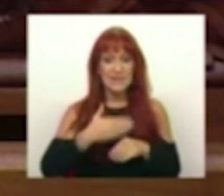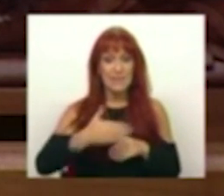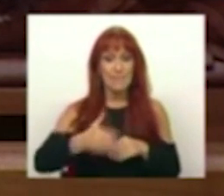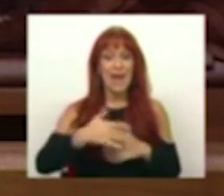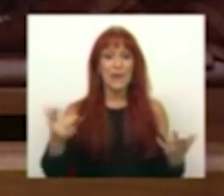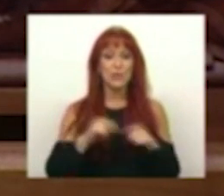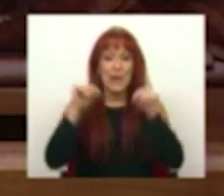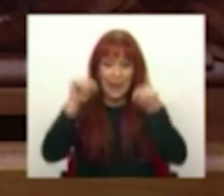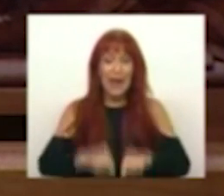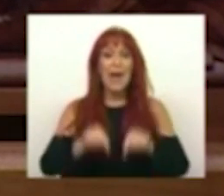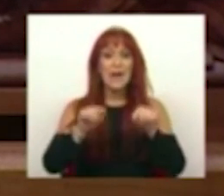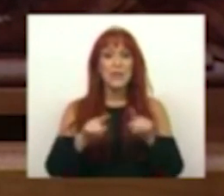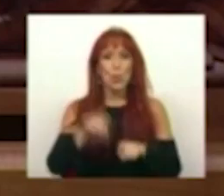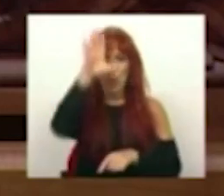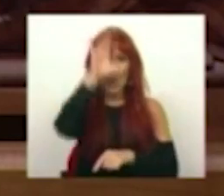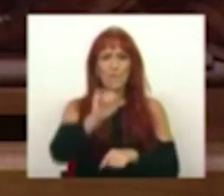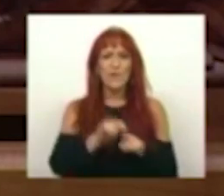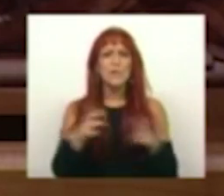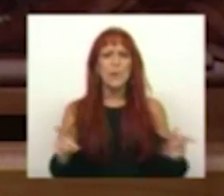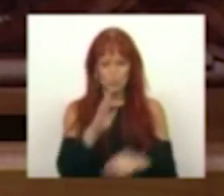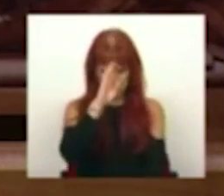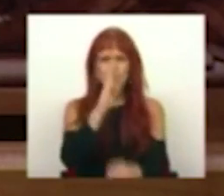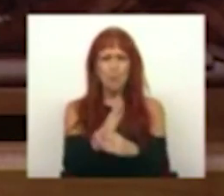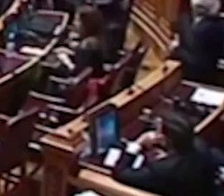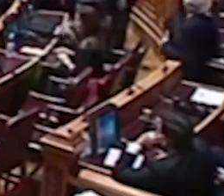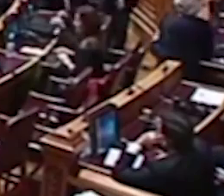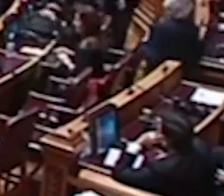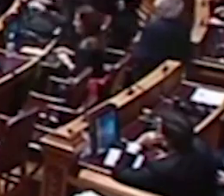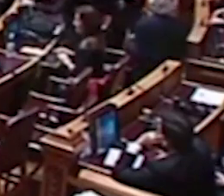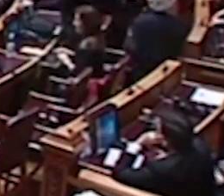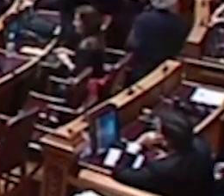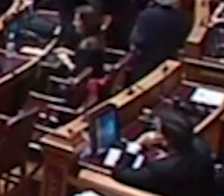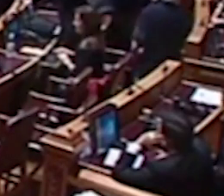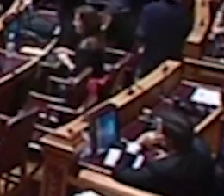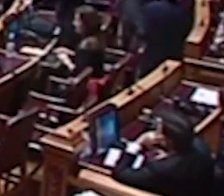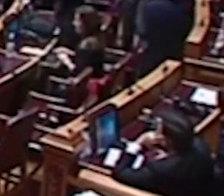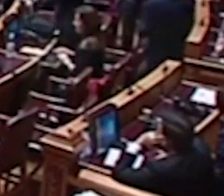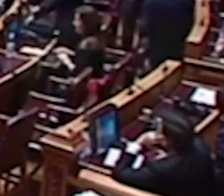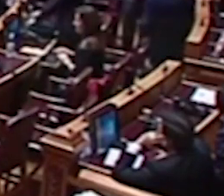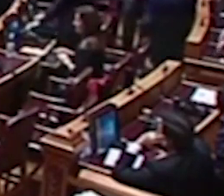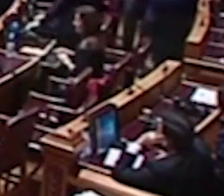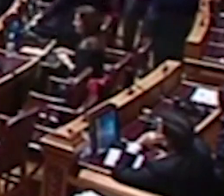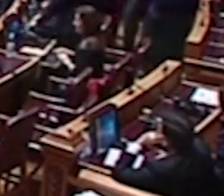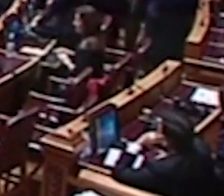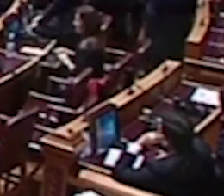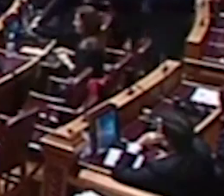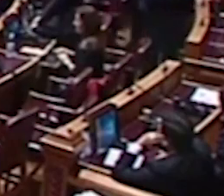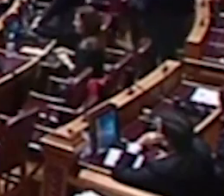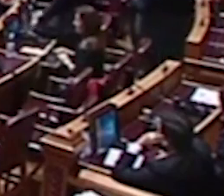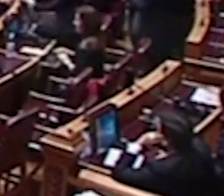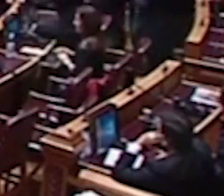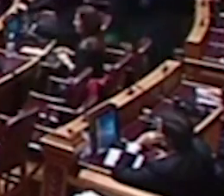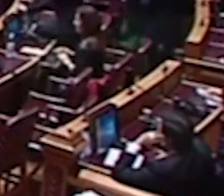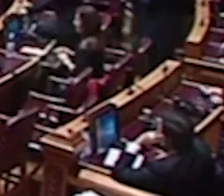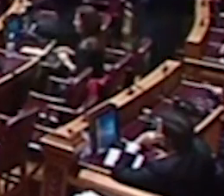semanas e é nisso em que o Governo se empenhará. O debate na generalidade do Orçamento do